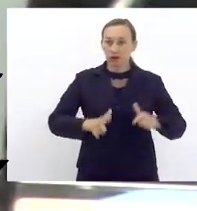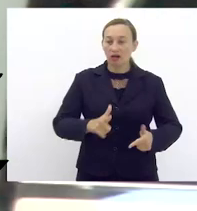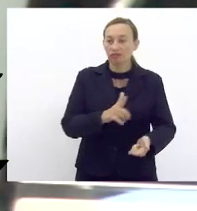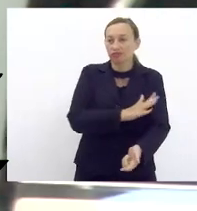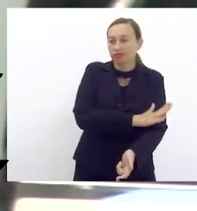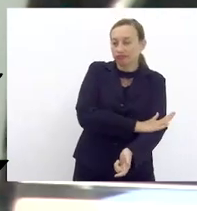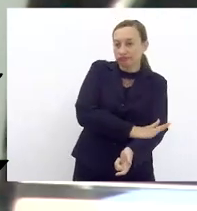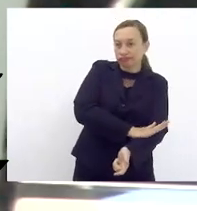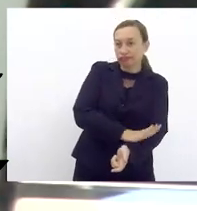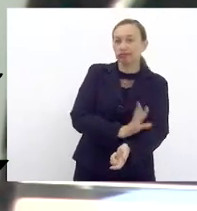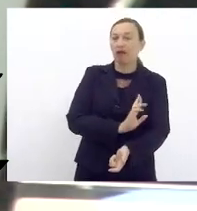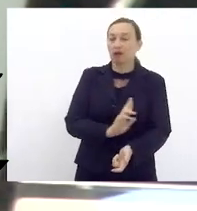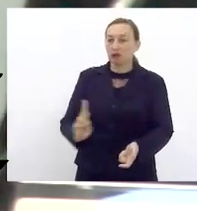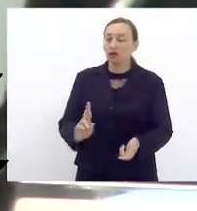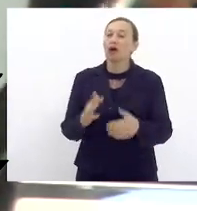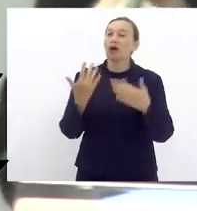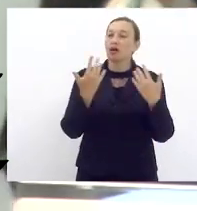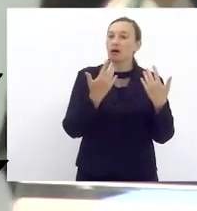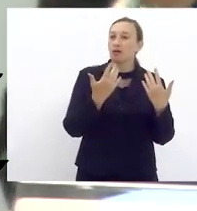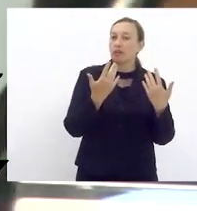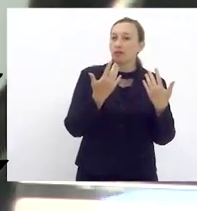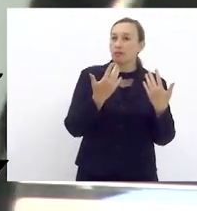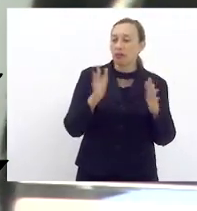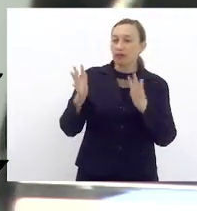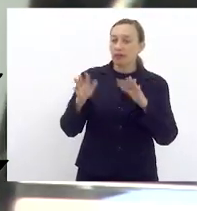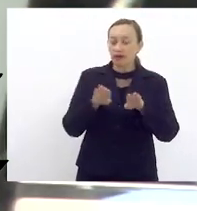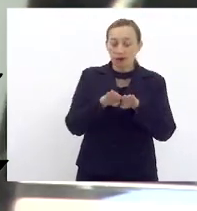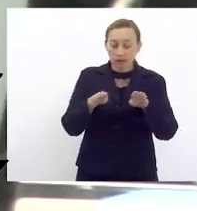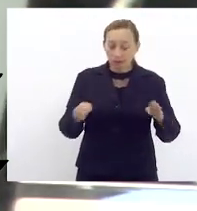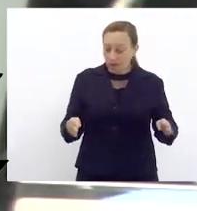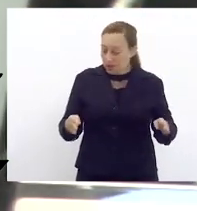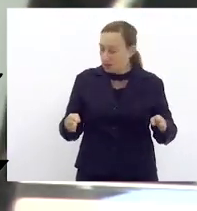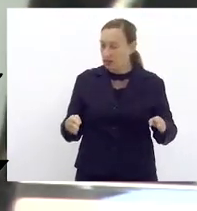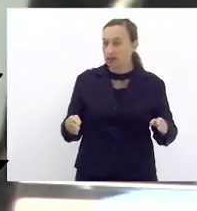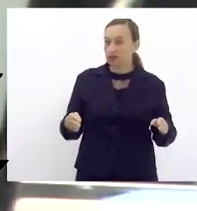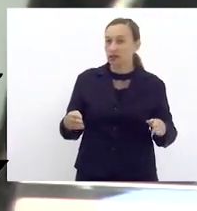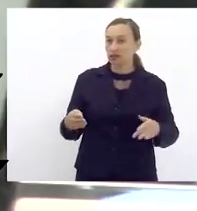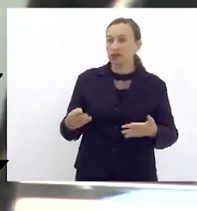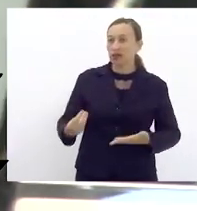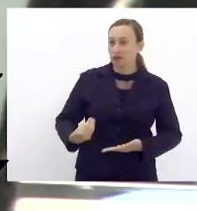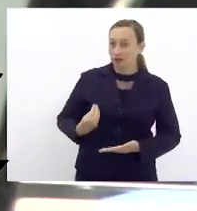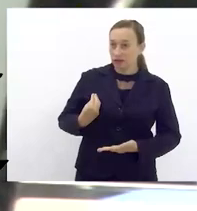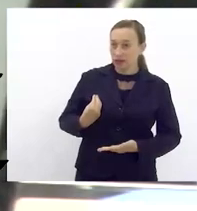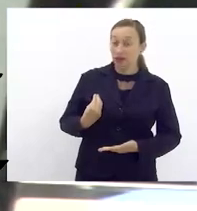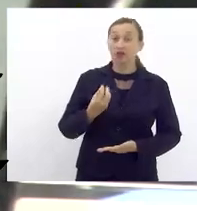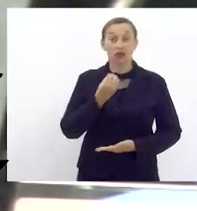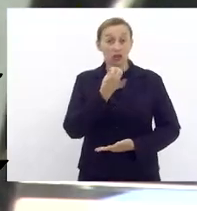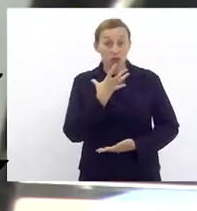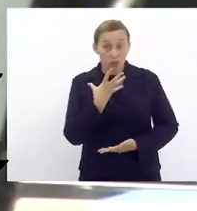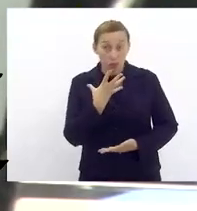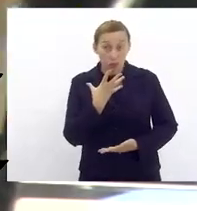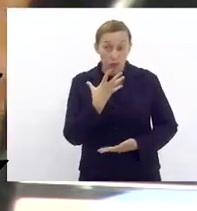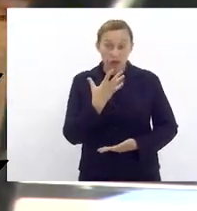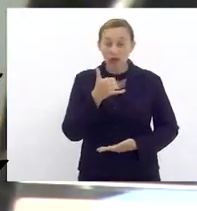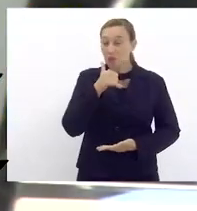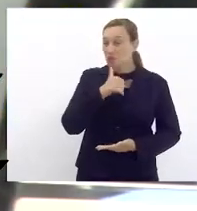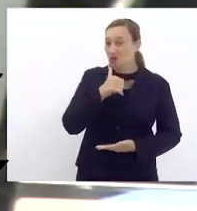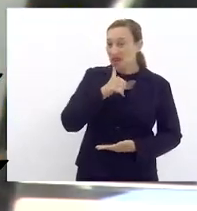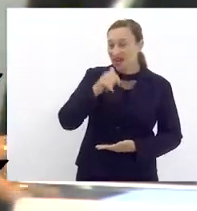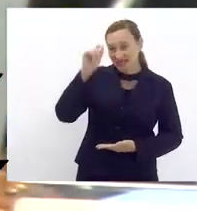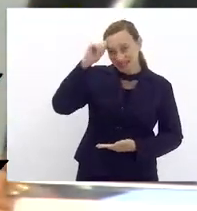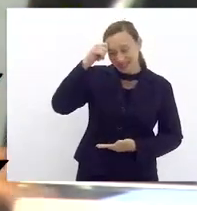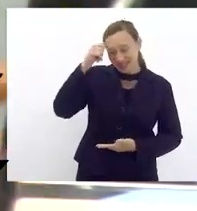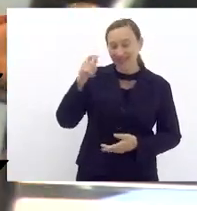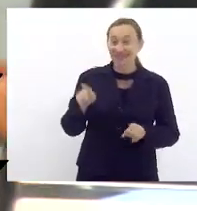é saudar essa mesa a partir da presença e que bom de maioria das mulheres negras